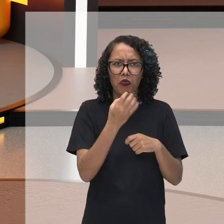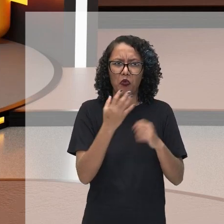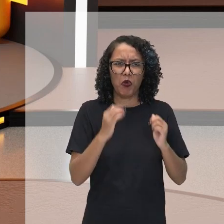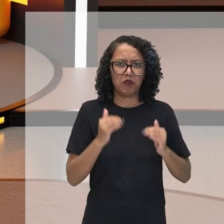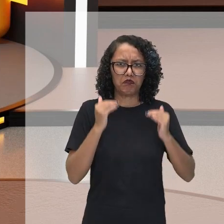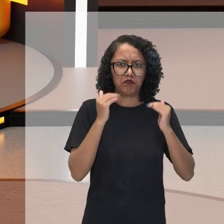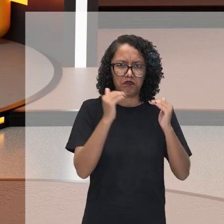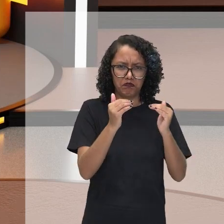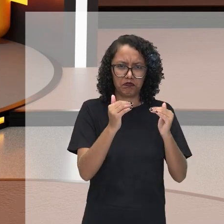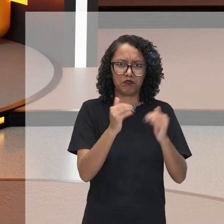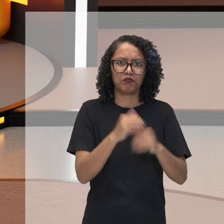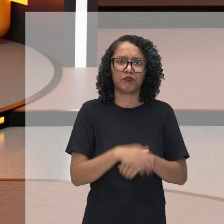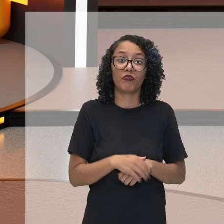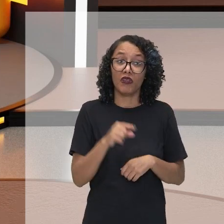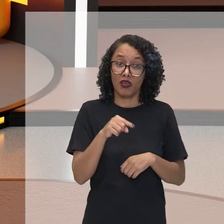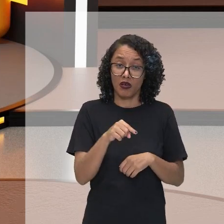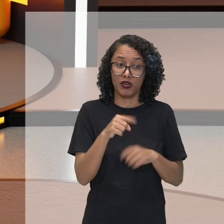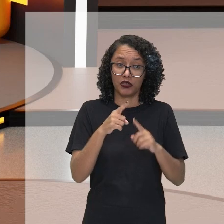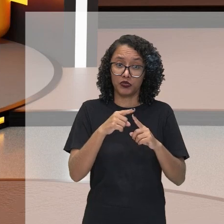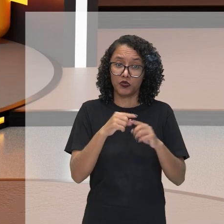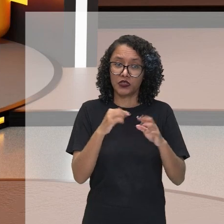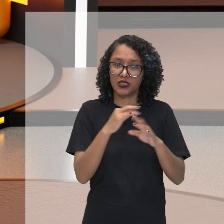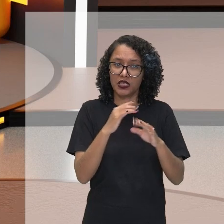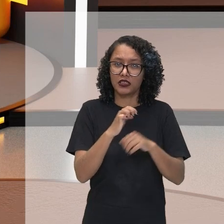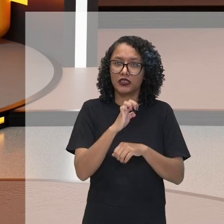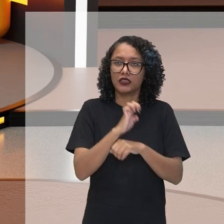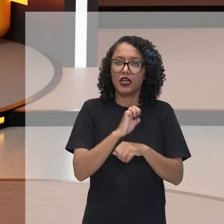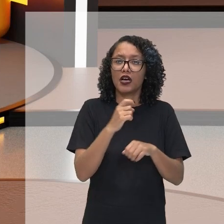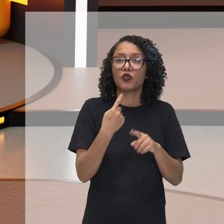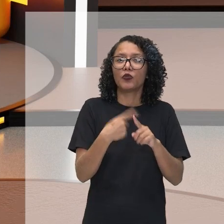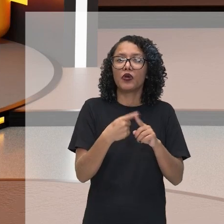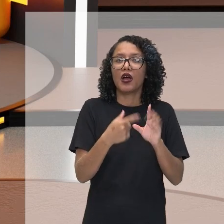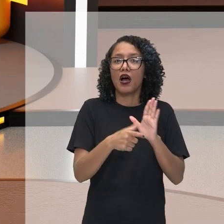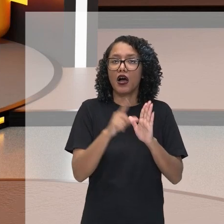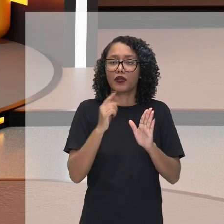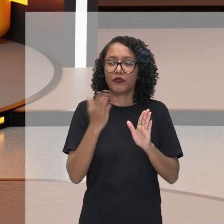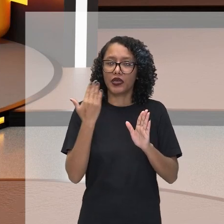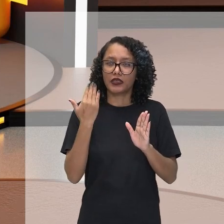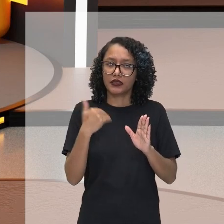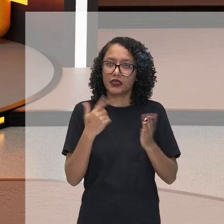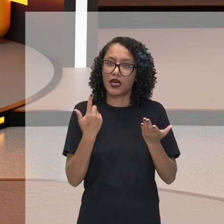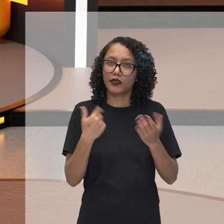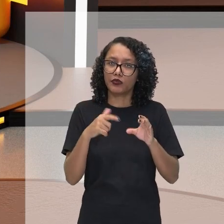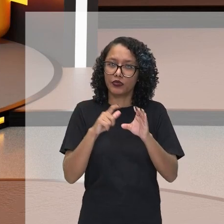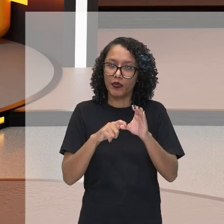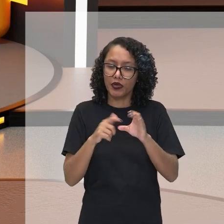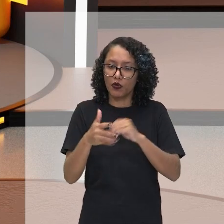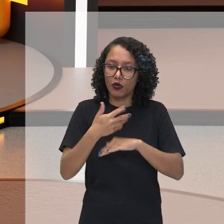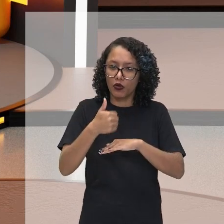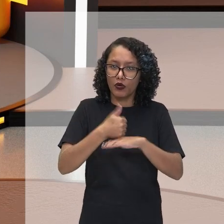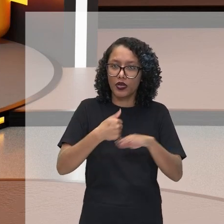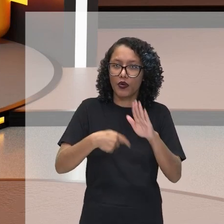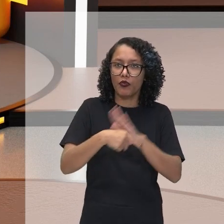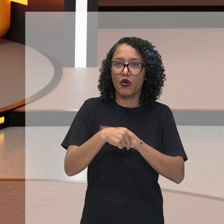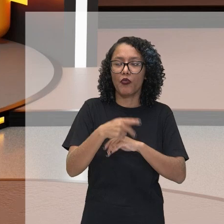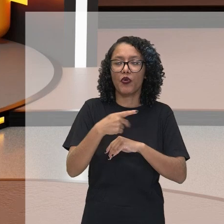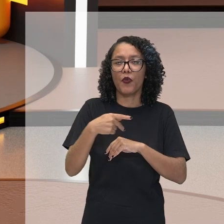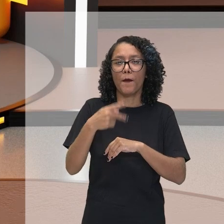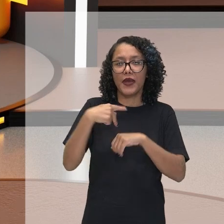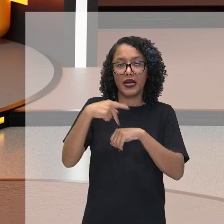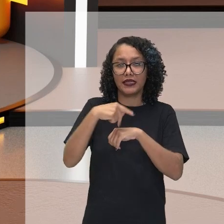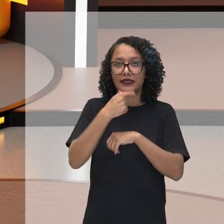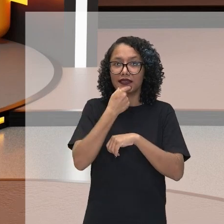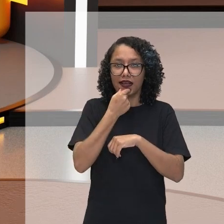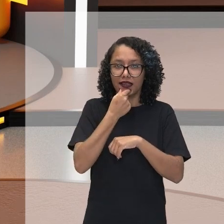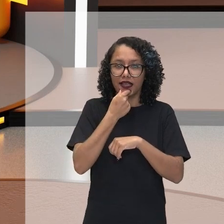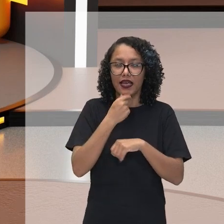ser uma cidade-estado, tá? Que foi colônia britânica até ali no período de 1965, quando vai ter a